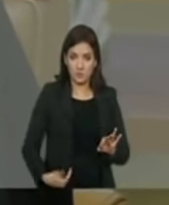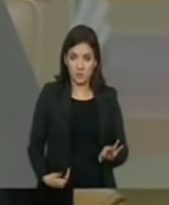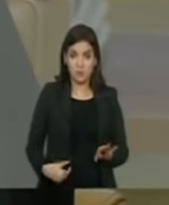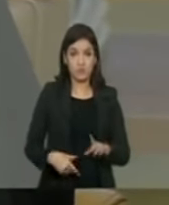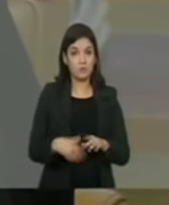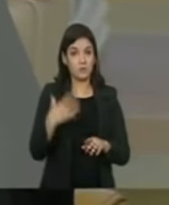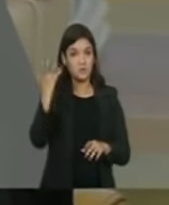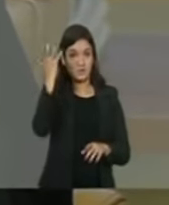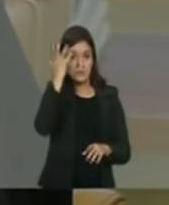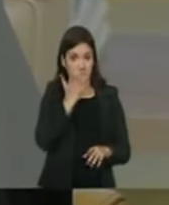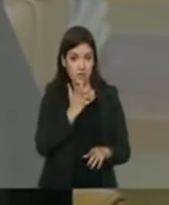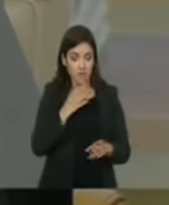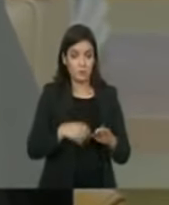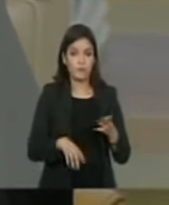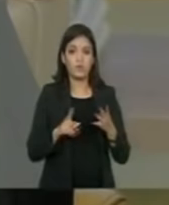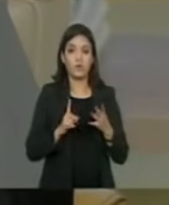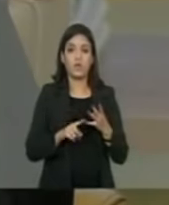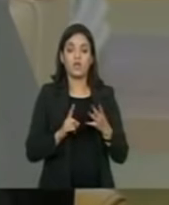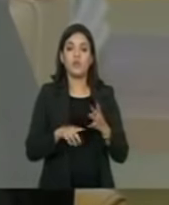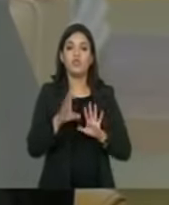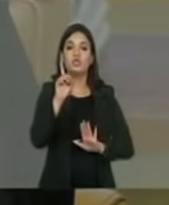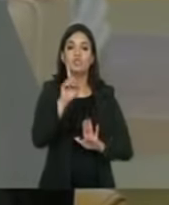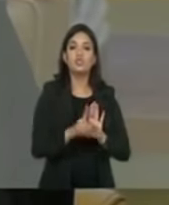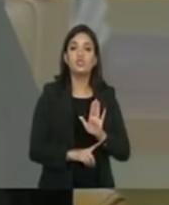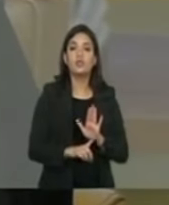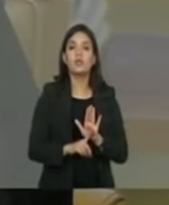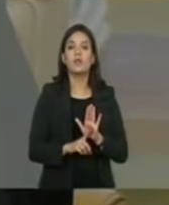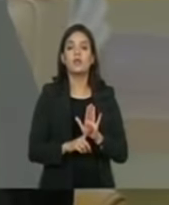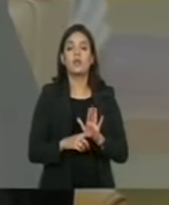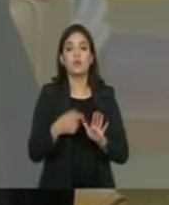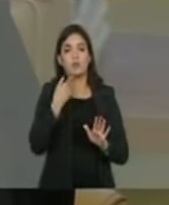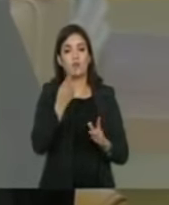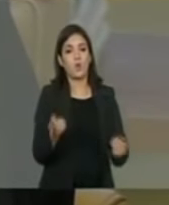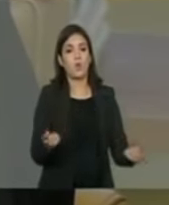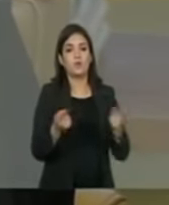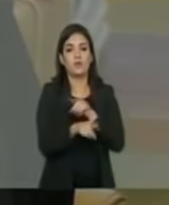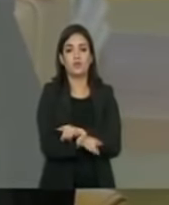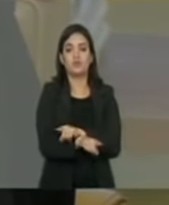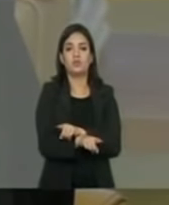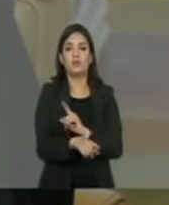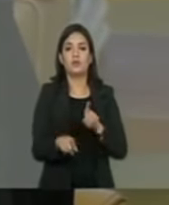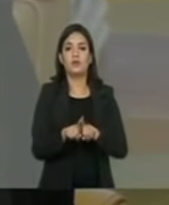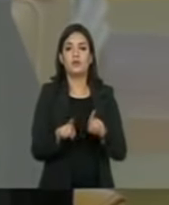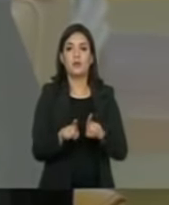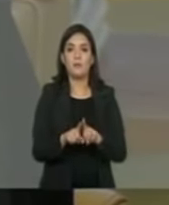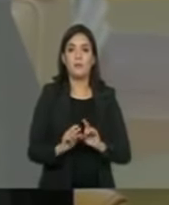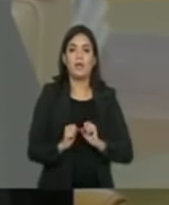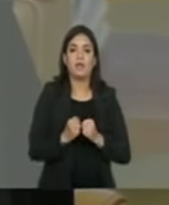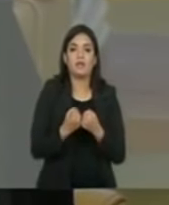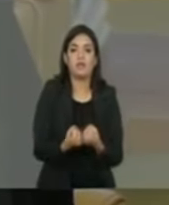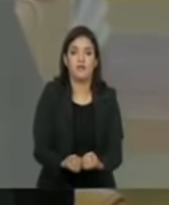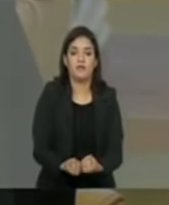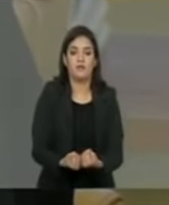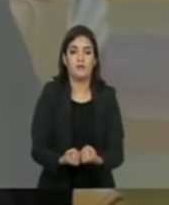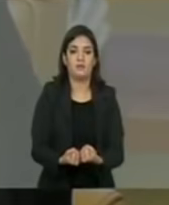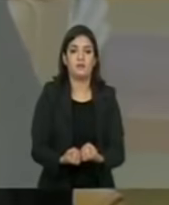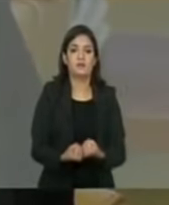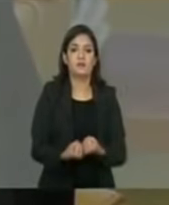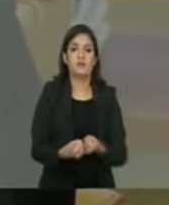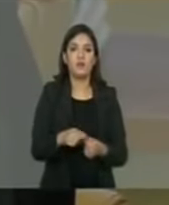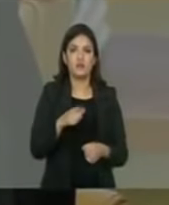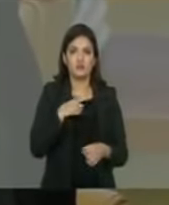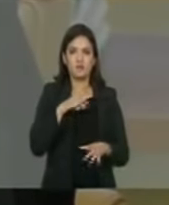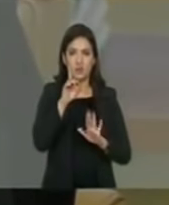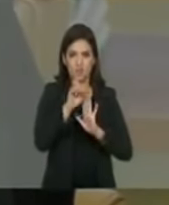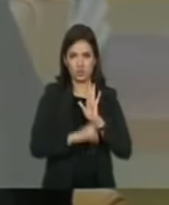indevidas direito ao contraditório ea plenitude de defesa a envolver portanto direito à auto-defesa